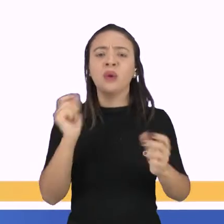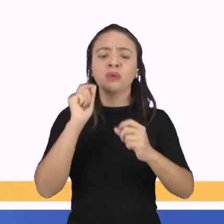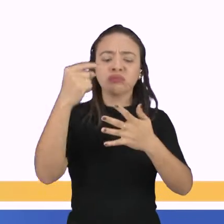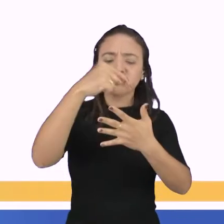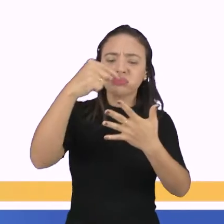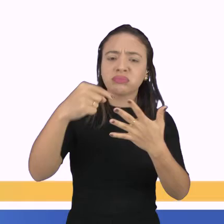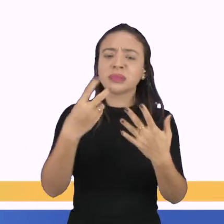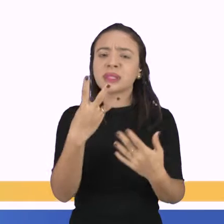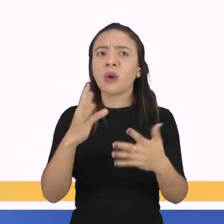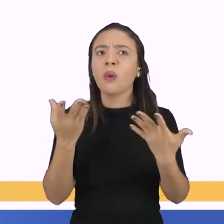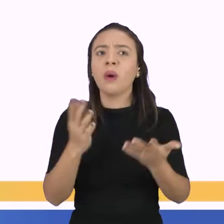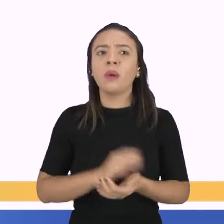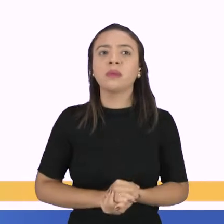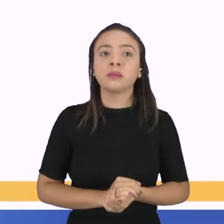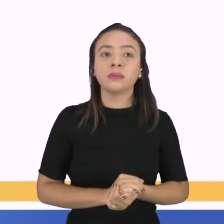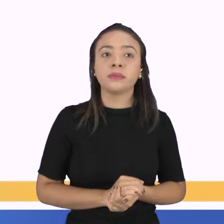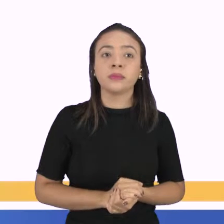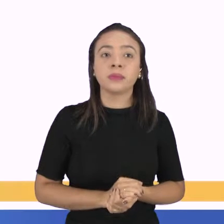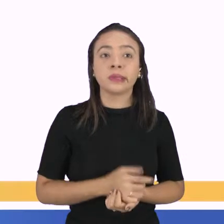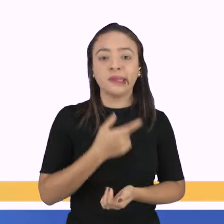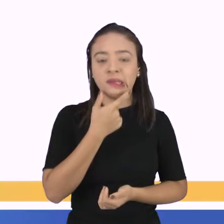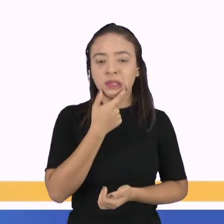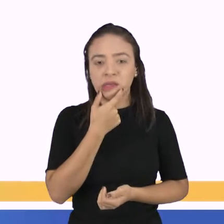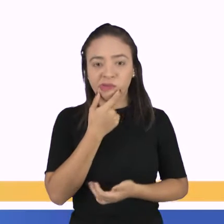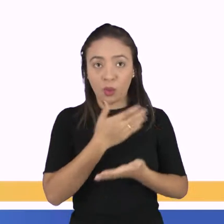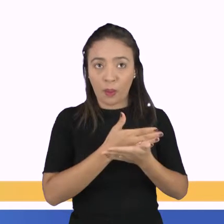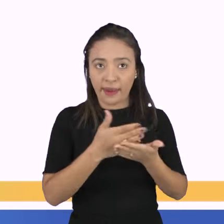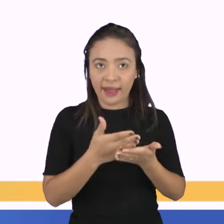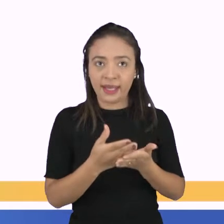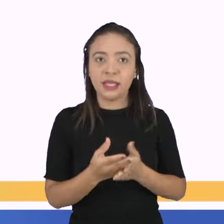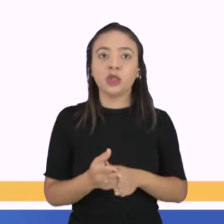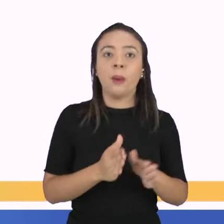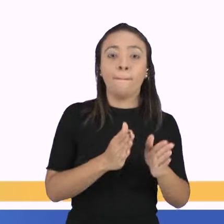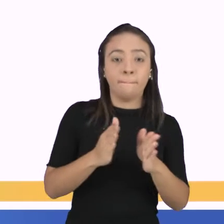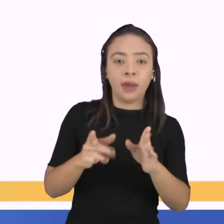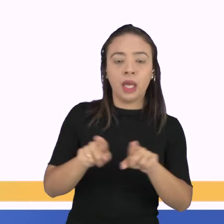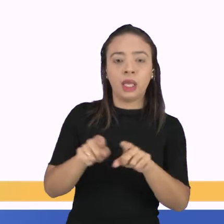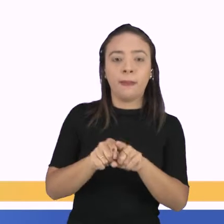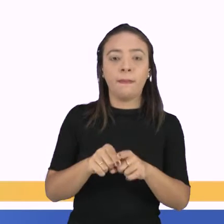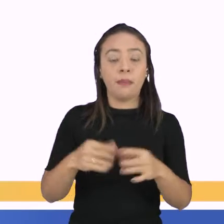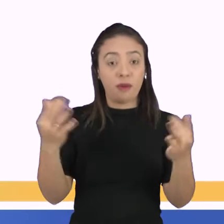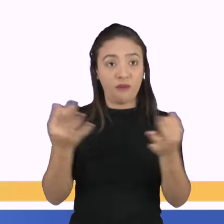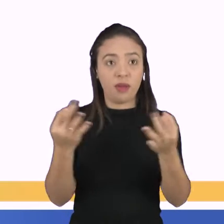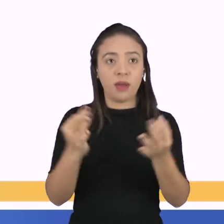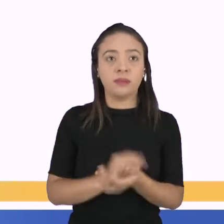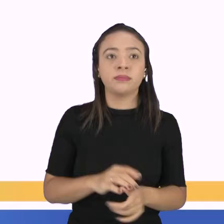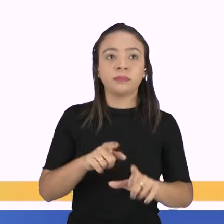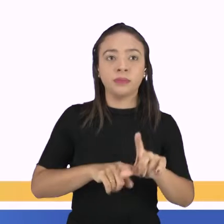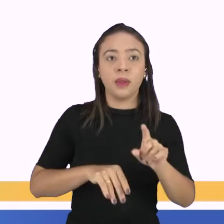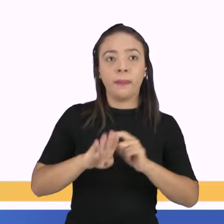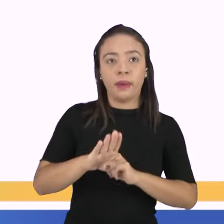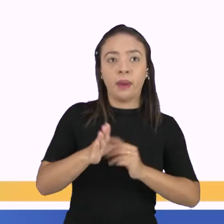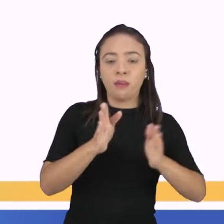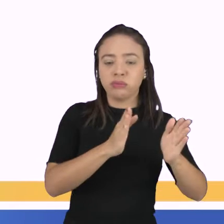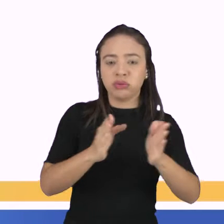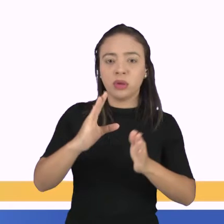A, inglês inicial, médio e aperfeiçoado. Letra B, período celta, francês e